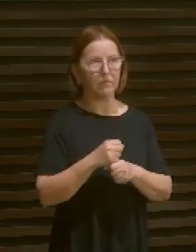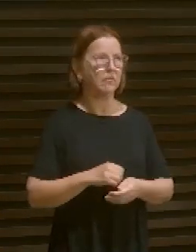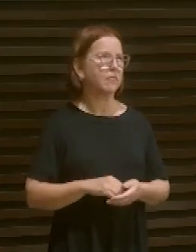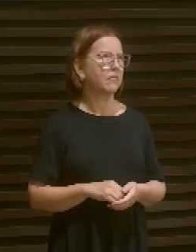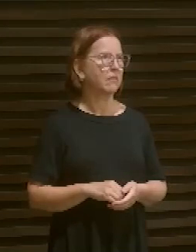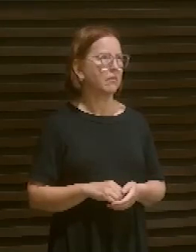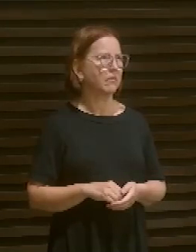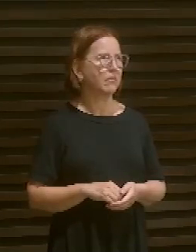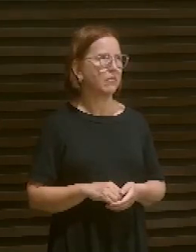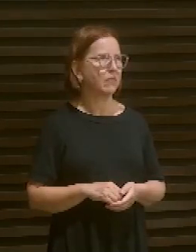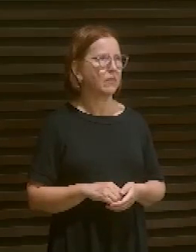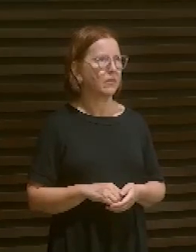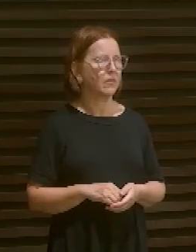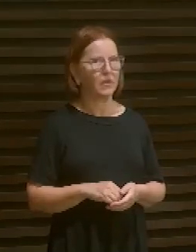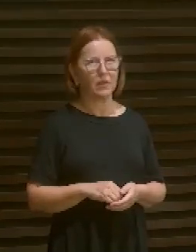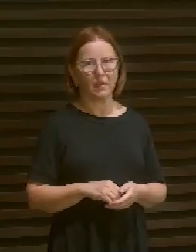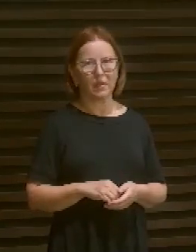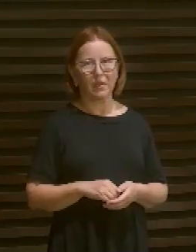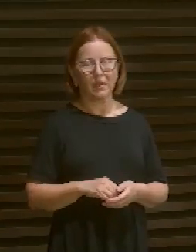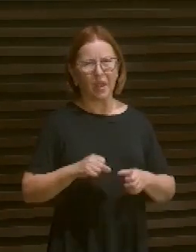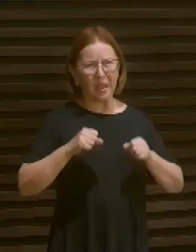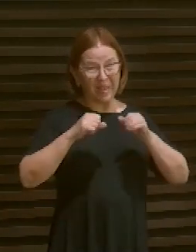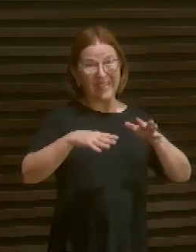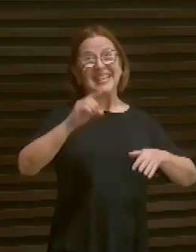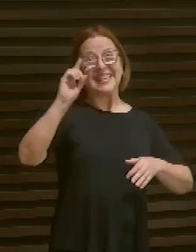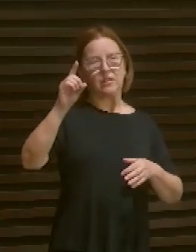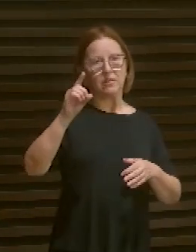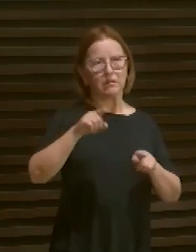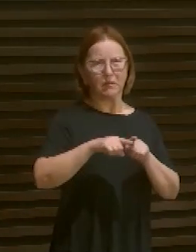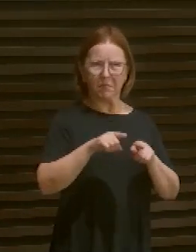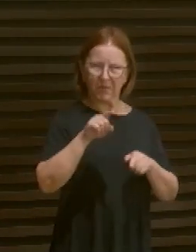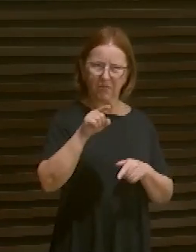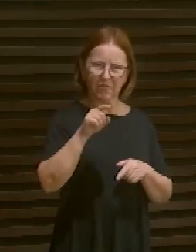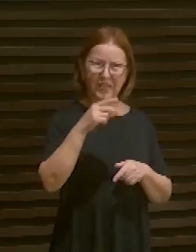Ai, as bênçãos de Deus, mas você viu o Deus da bênção?